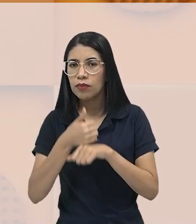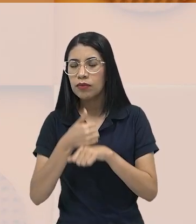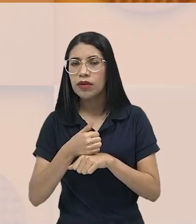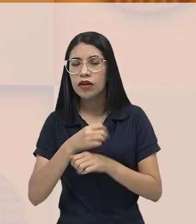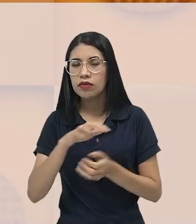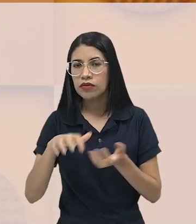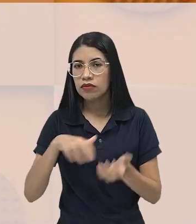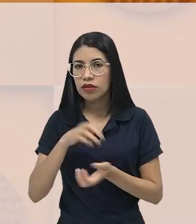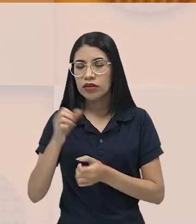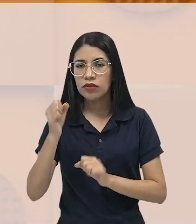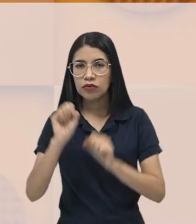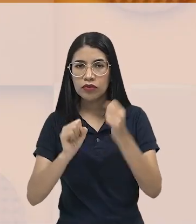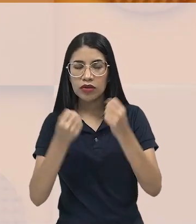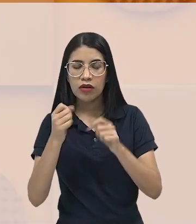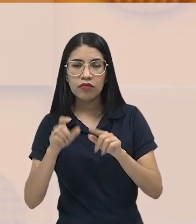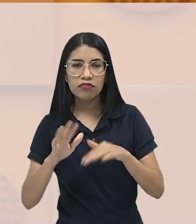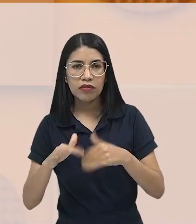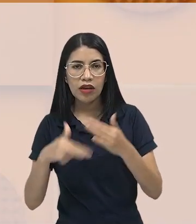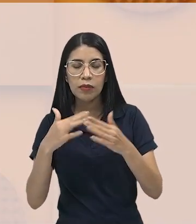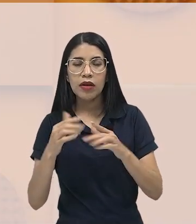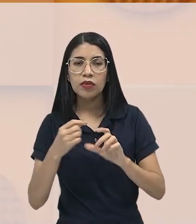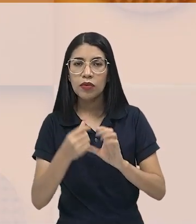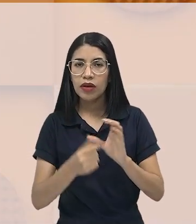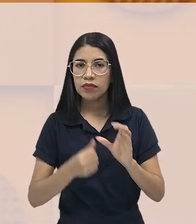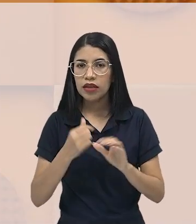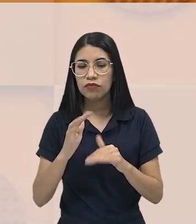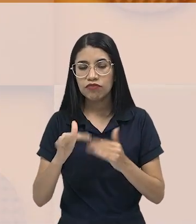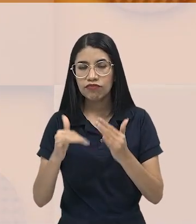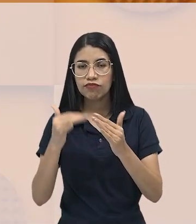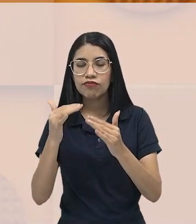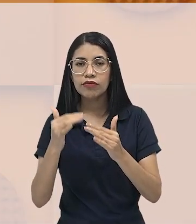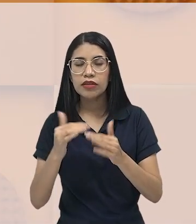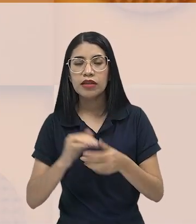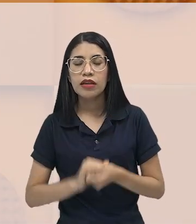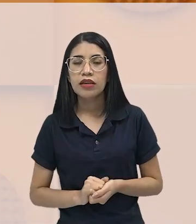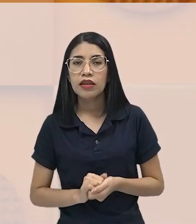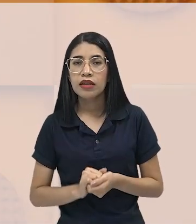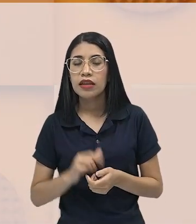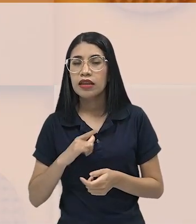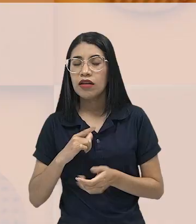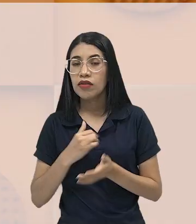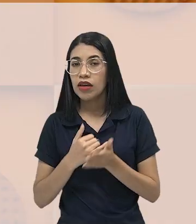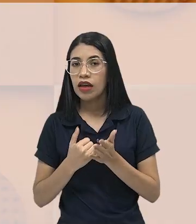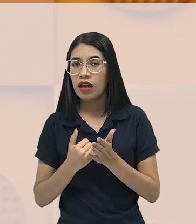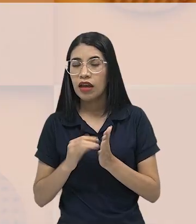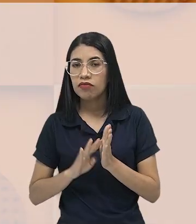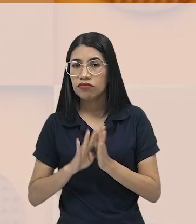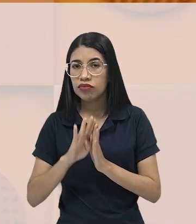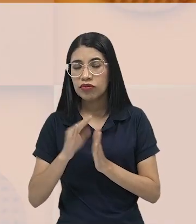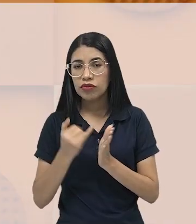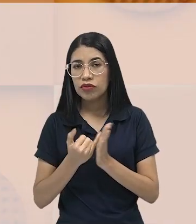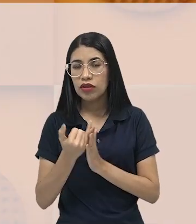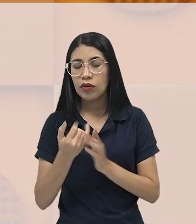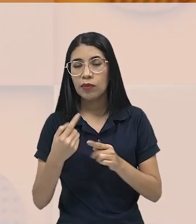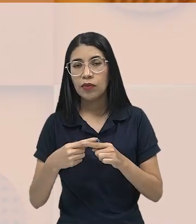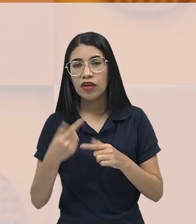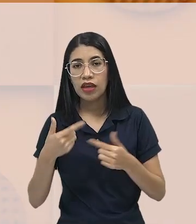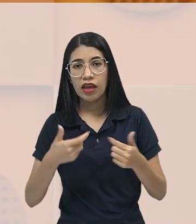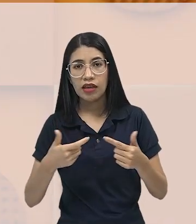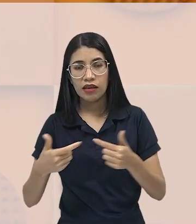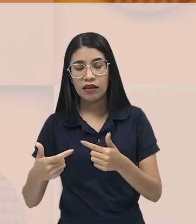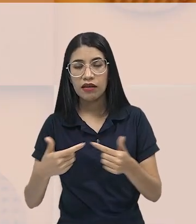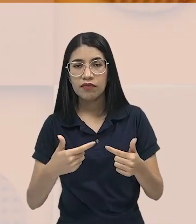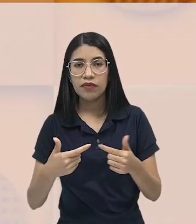Industrial, tão bem desenvolvido no capitalismo e tudo mais, né, vai aumentar tanto os impostos? Por conta de guerra, né? Os antecedentes